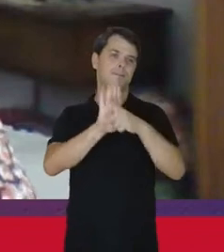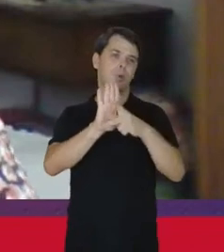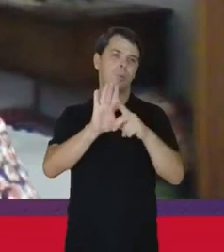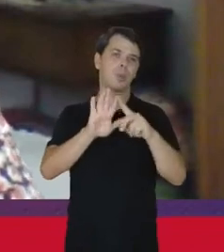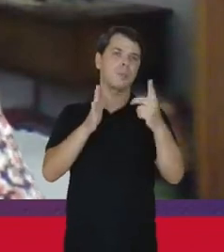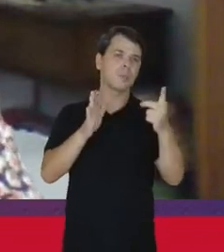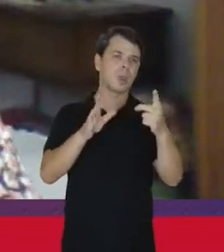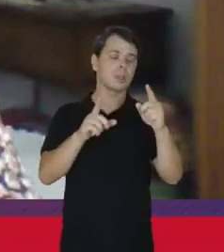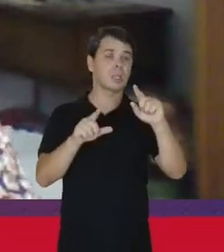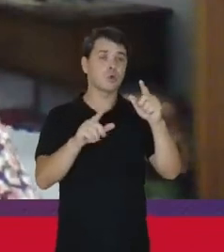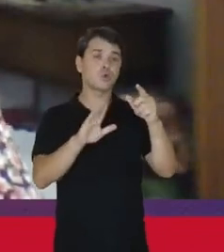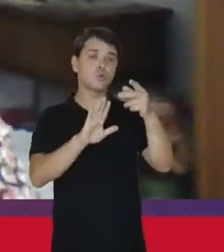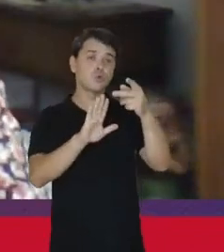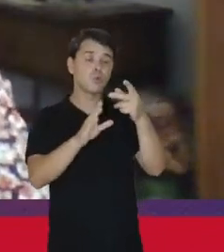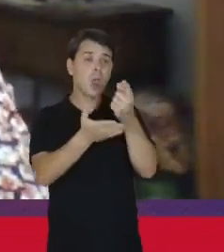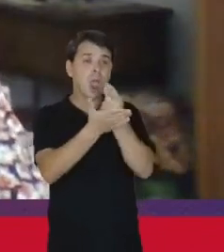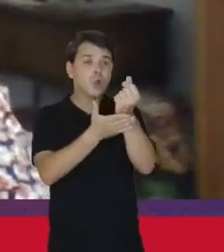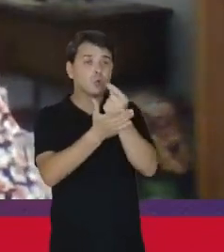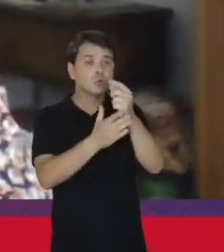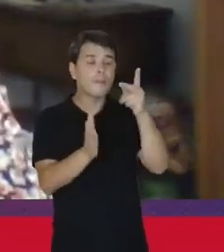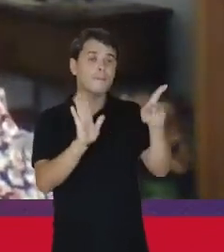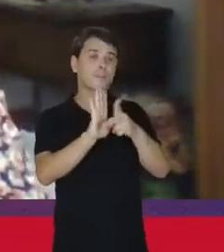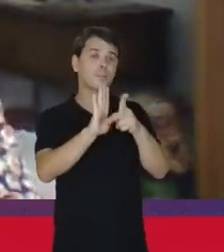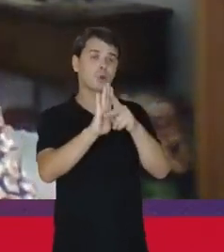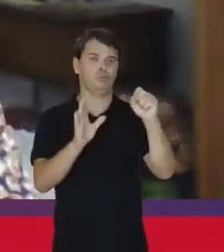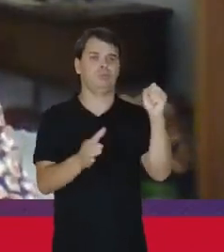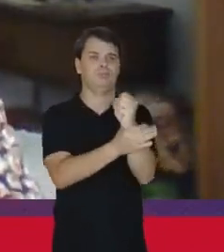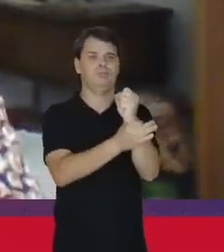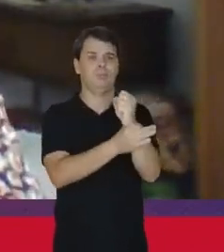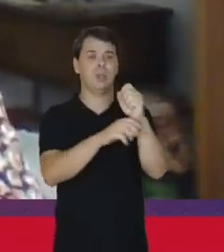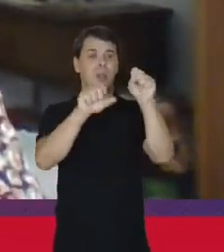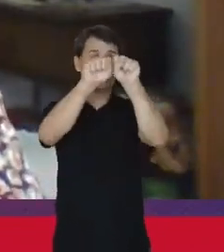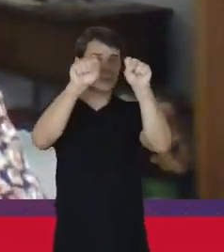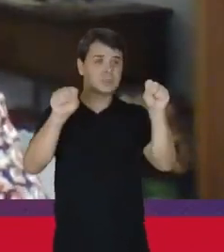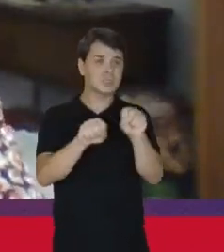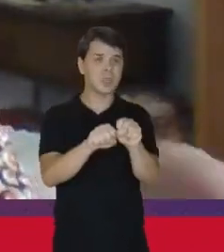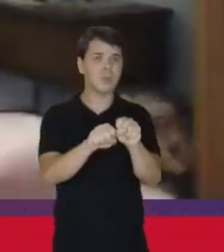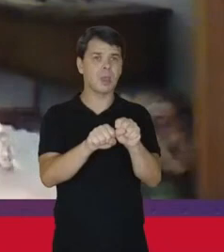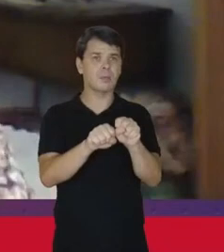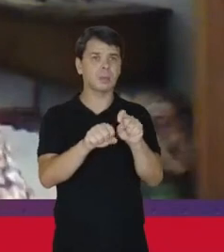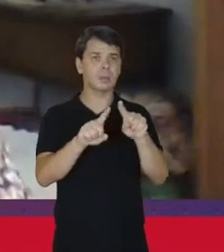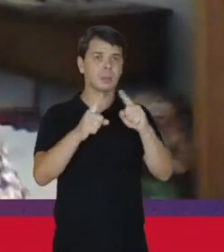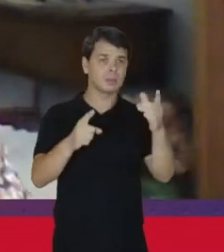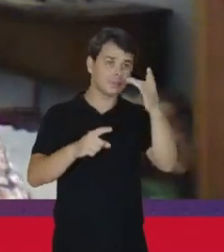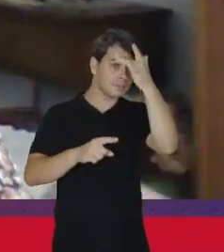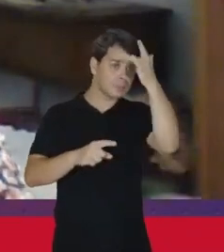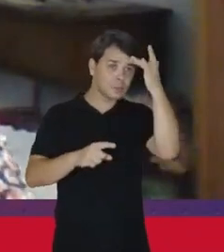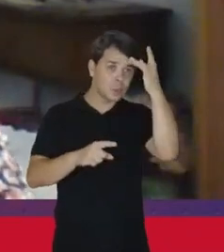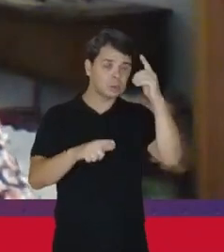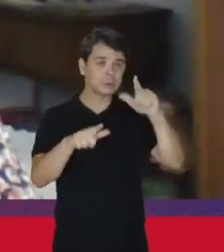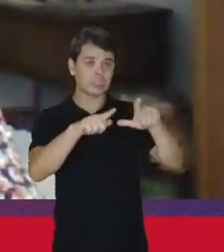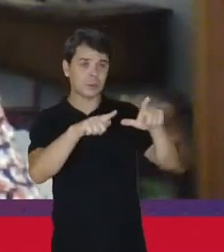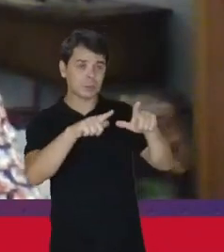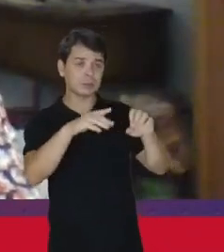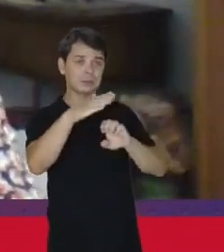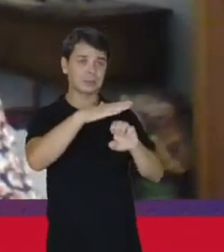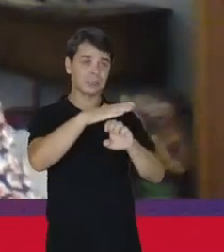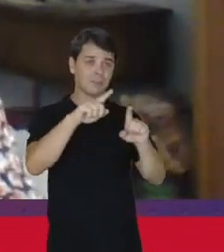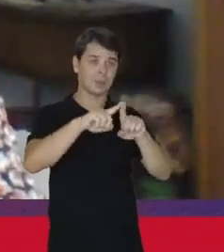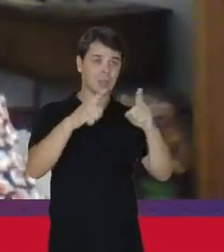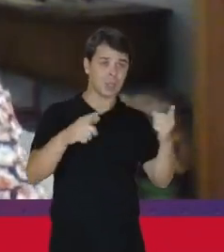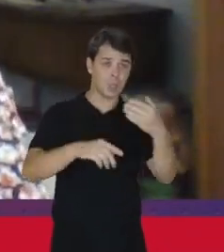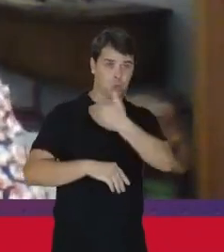orçamento da Seguridade Social. Quem financia o sistema da Seguridade Social são trabalhadores, empregadores